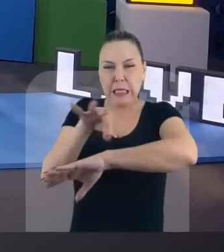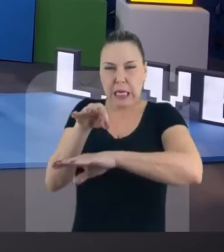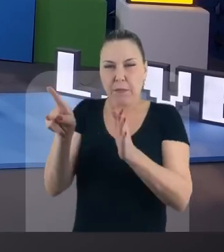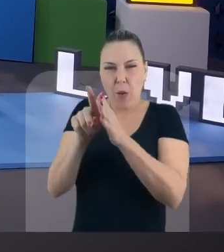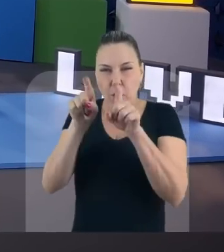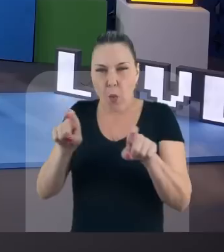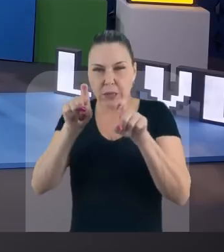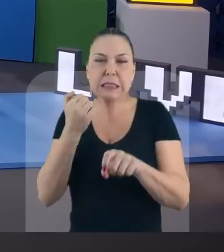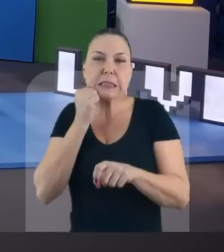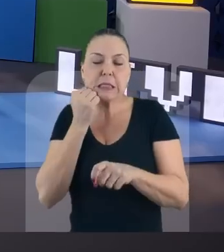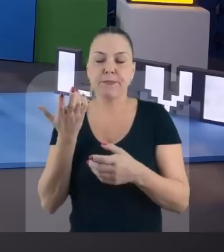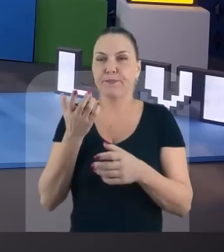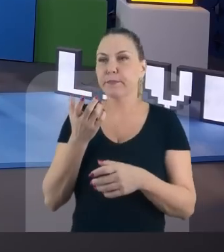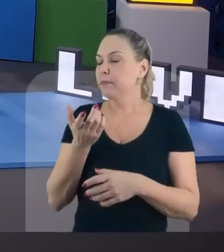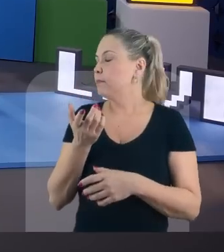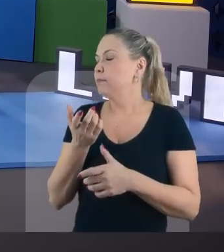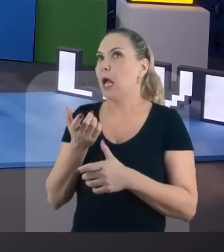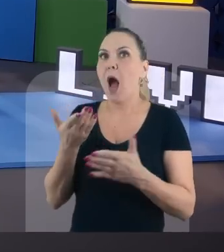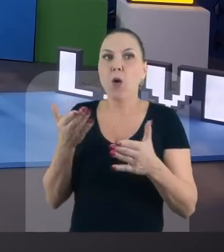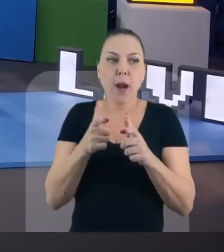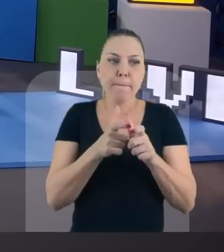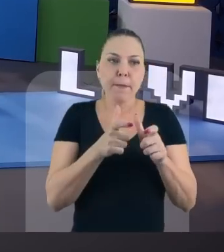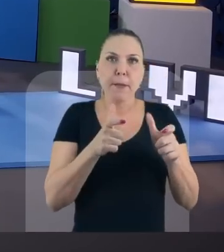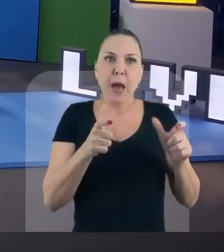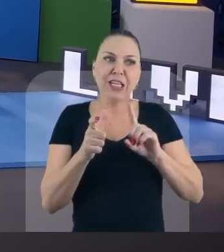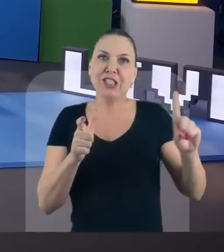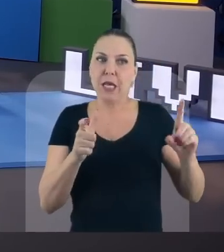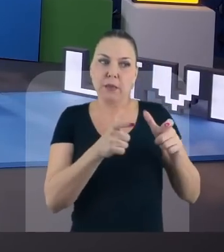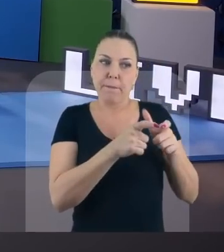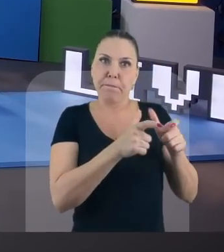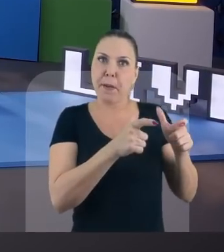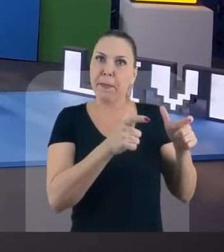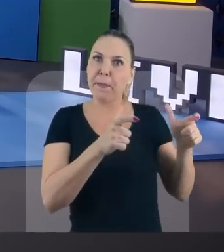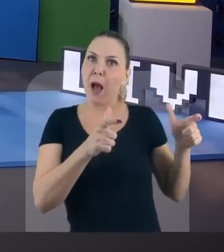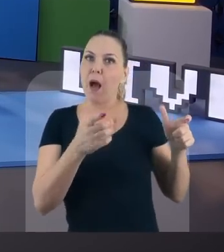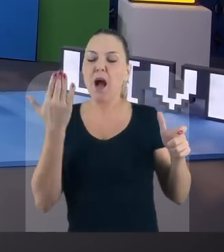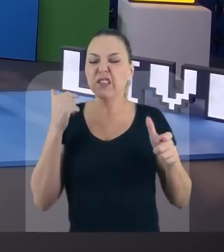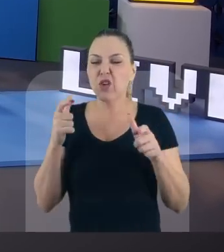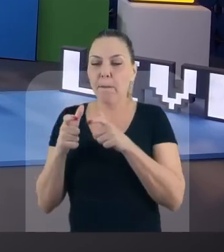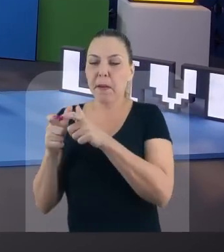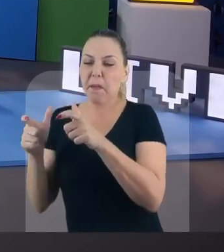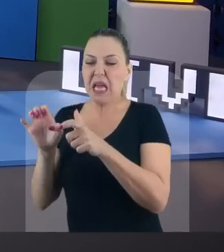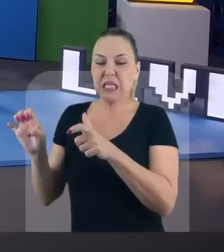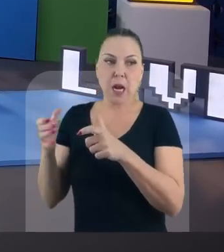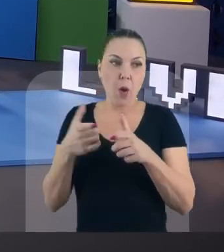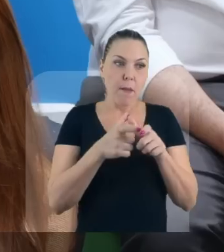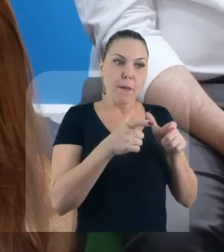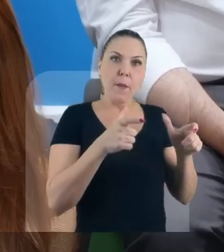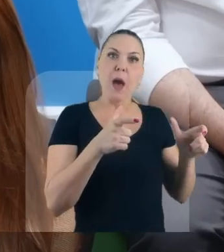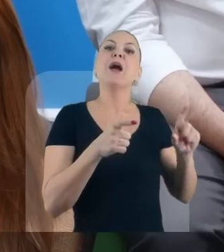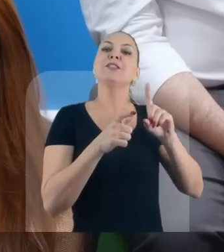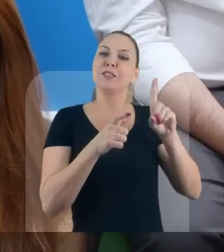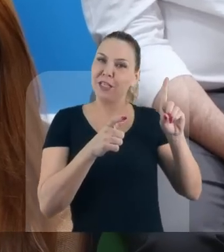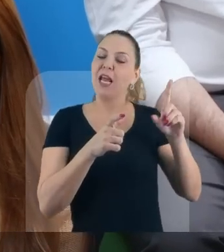assim, é uma área, né? Agora, tá cheio de bolsonarista lá, de pessoal de direita, pessoal mais novo. Então, tá mudando e é por isso que a esquerda tá com medo. É por